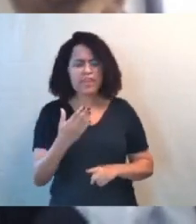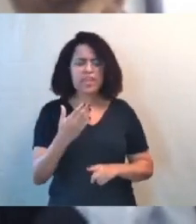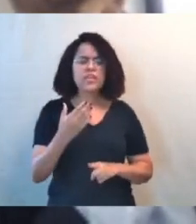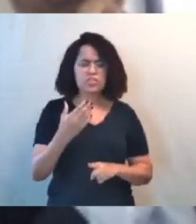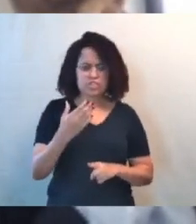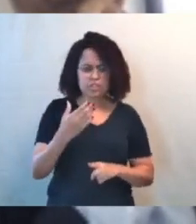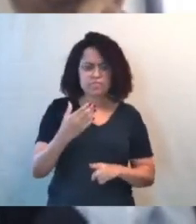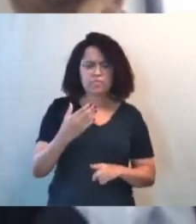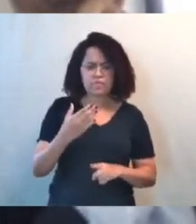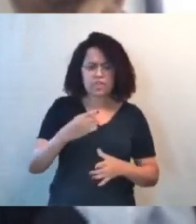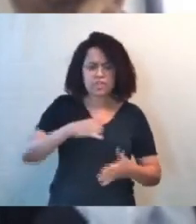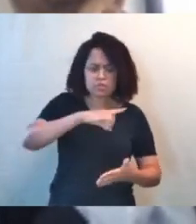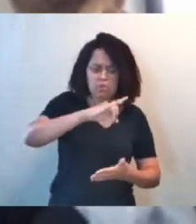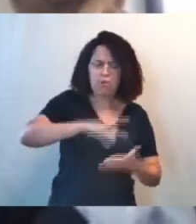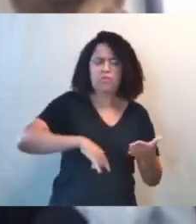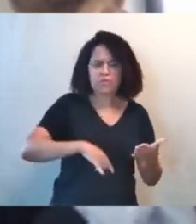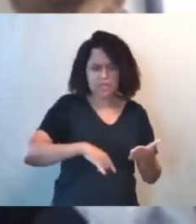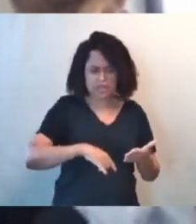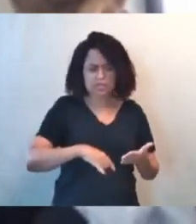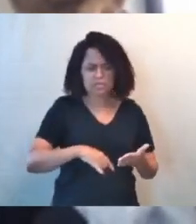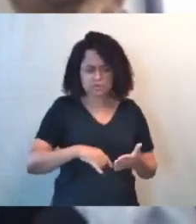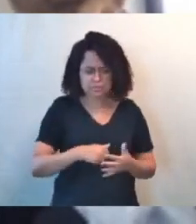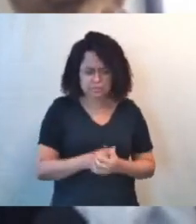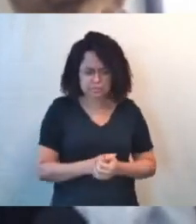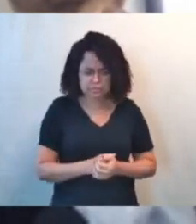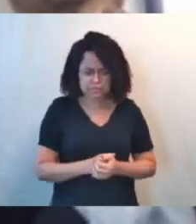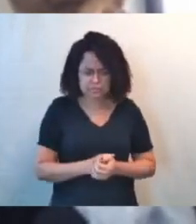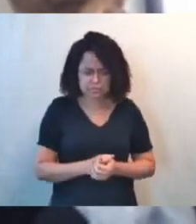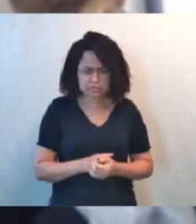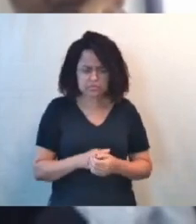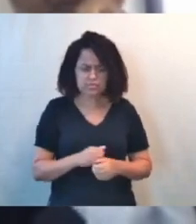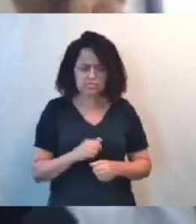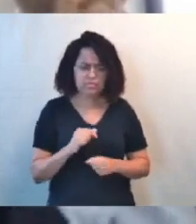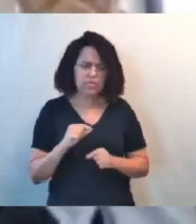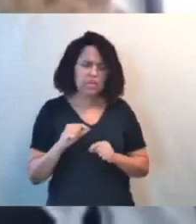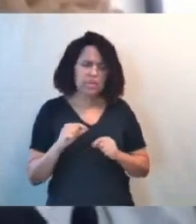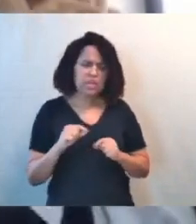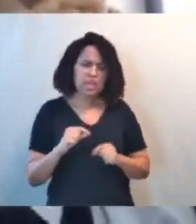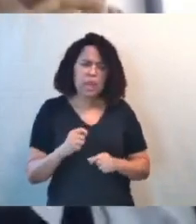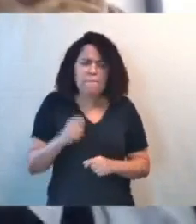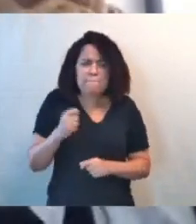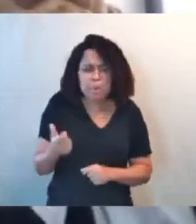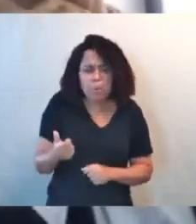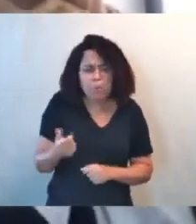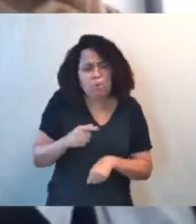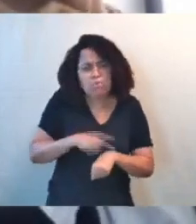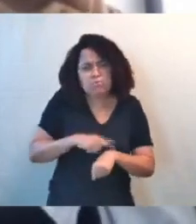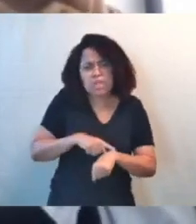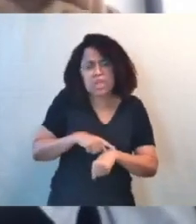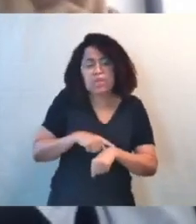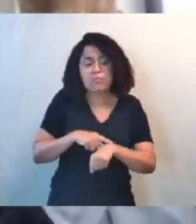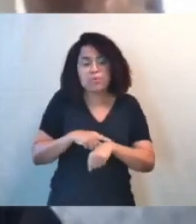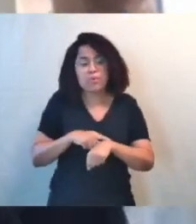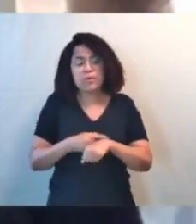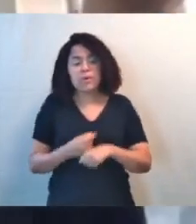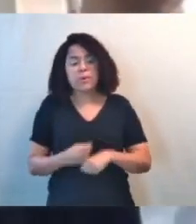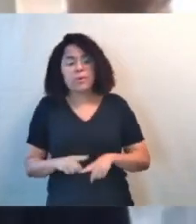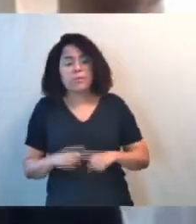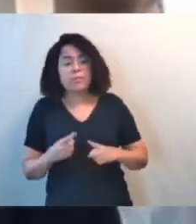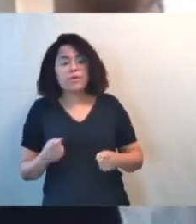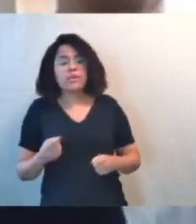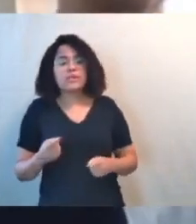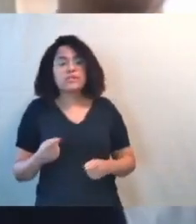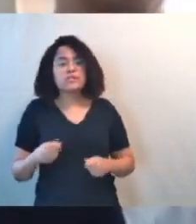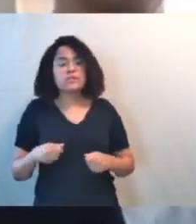Doutor Francisco. Na presidência do órgão que assumiu a gestão do contrato. Então, já dá para... Claro que há pouco tempo, mas já é possível, né, ele